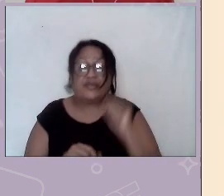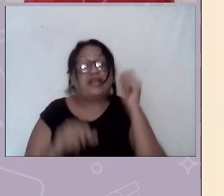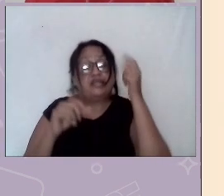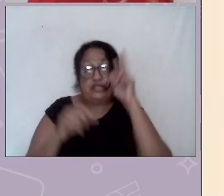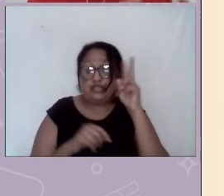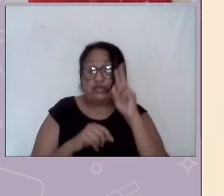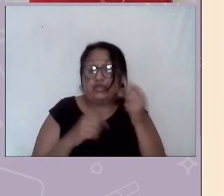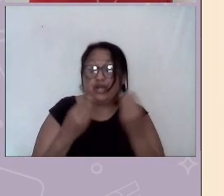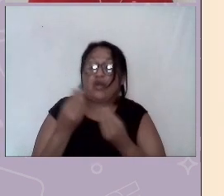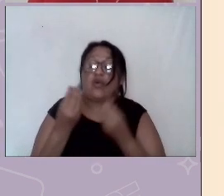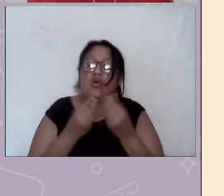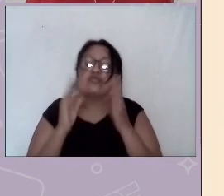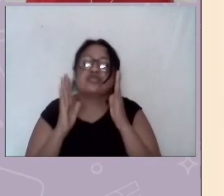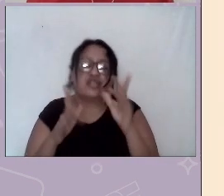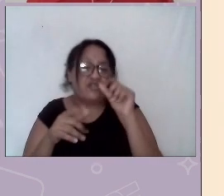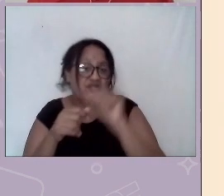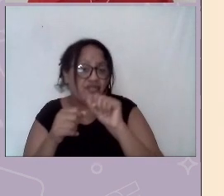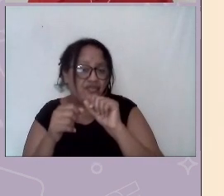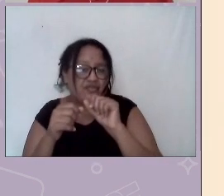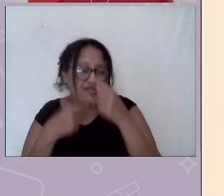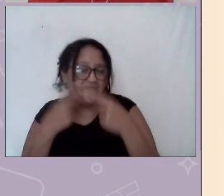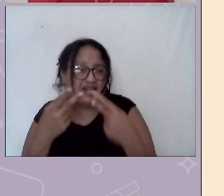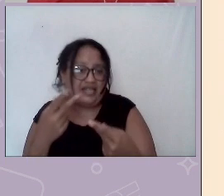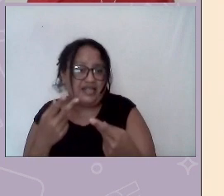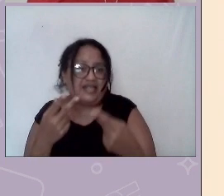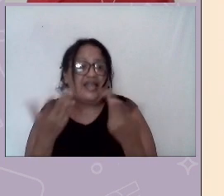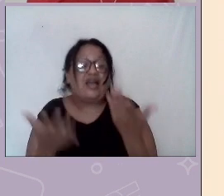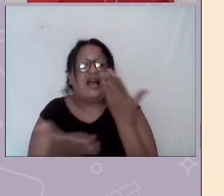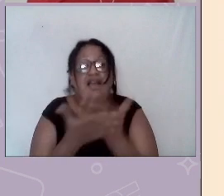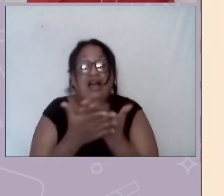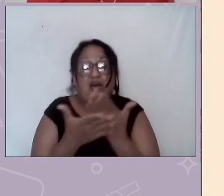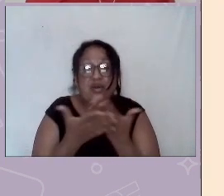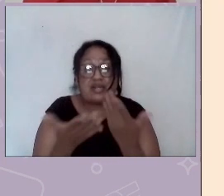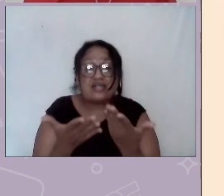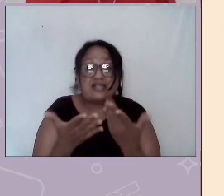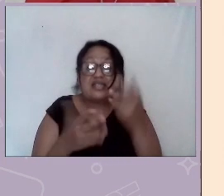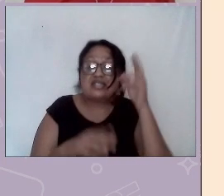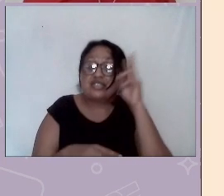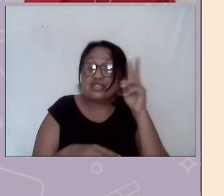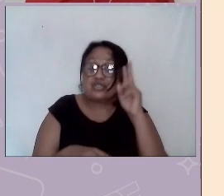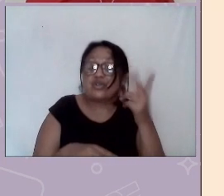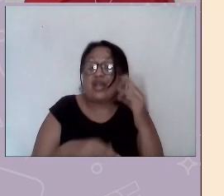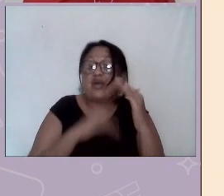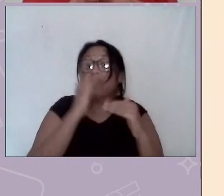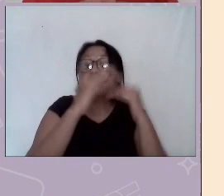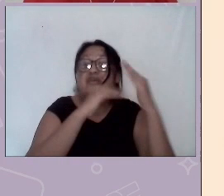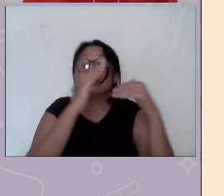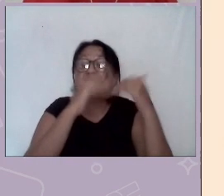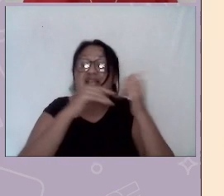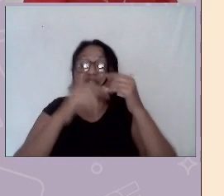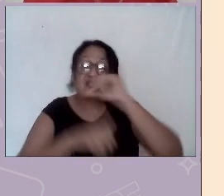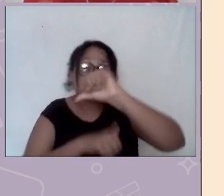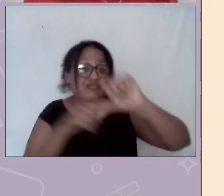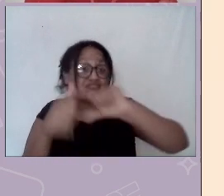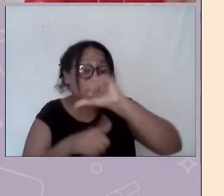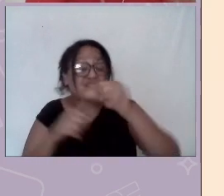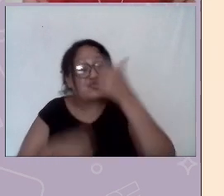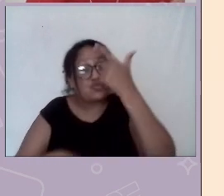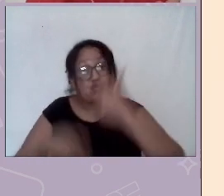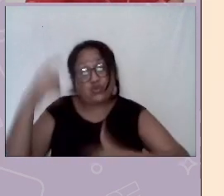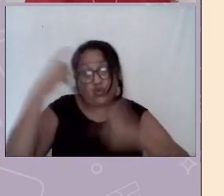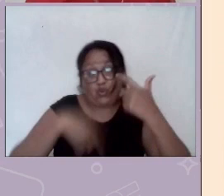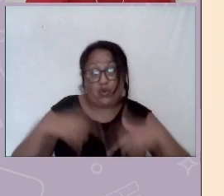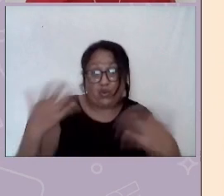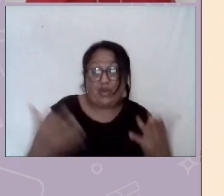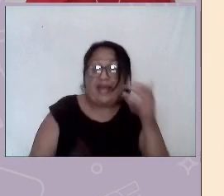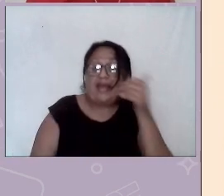como eu já falei em uma aula aqui para vocês a história estuda o processo de transformação dos homens é a mãe das